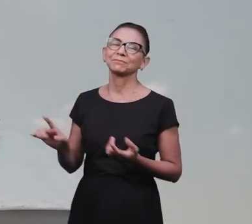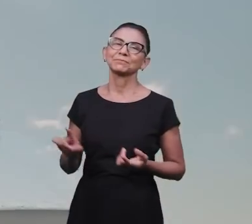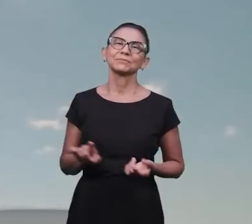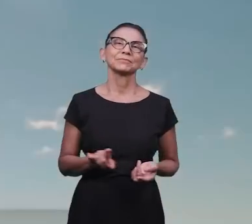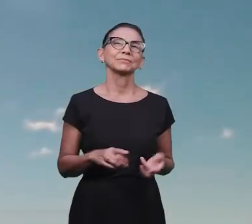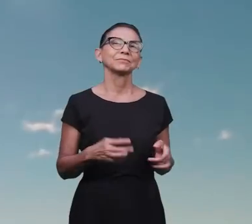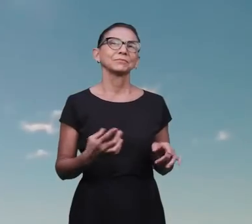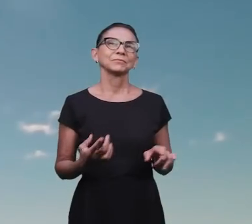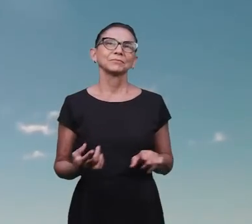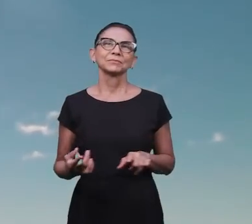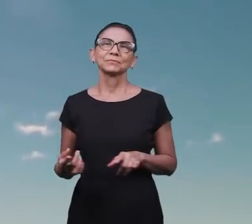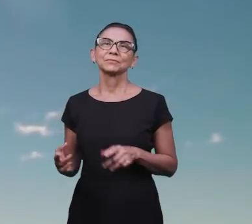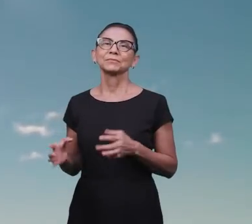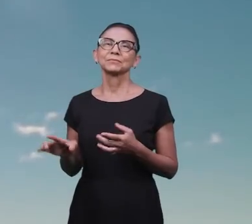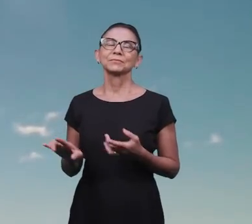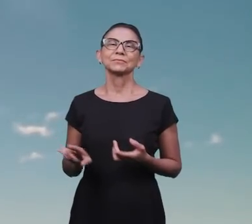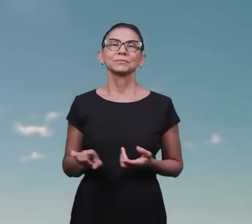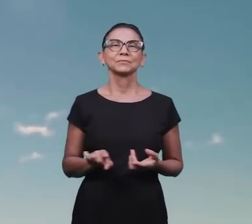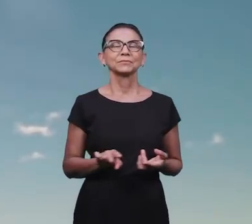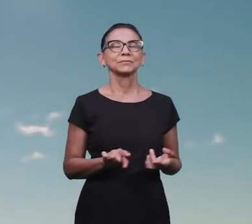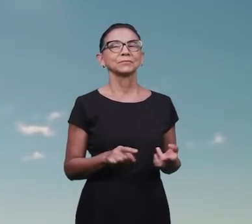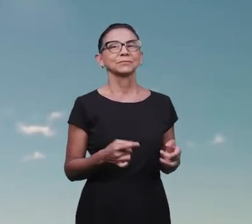louvor.